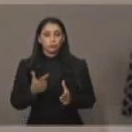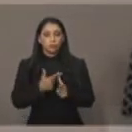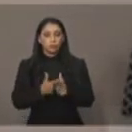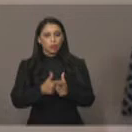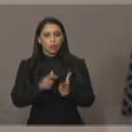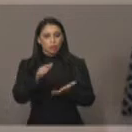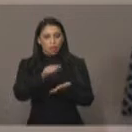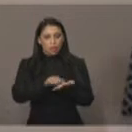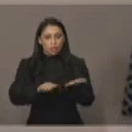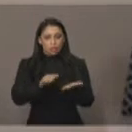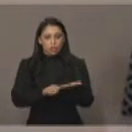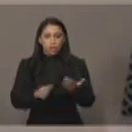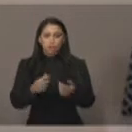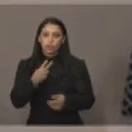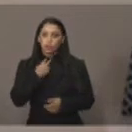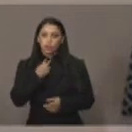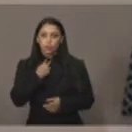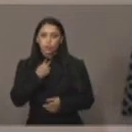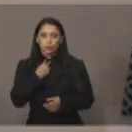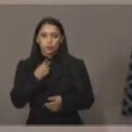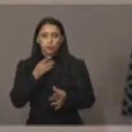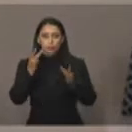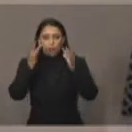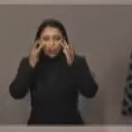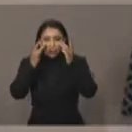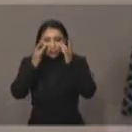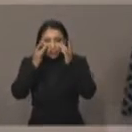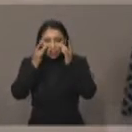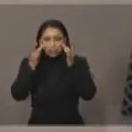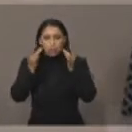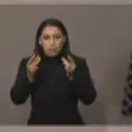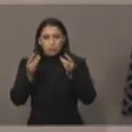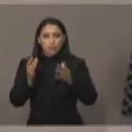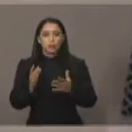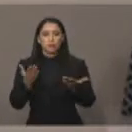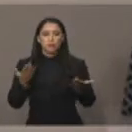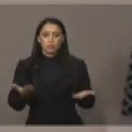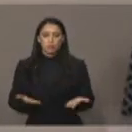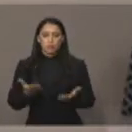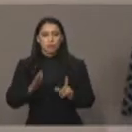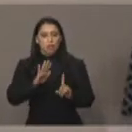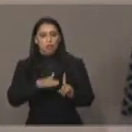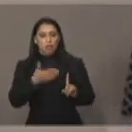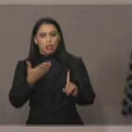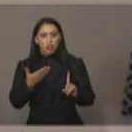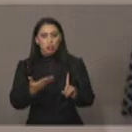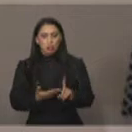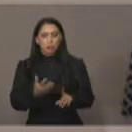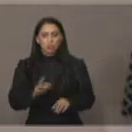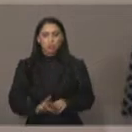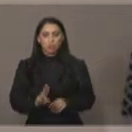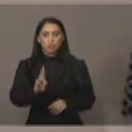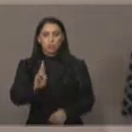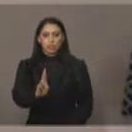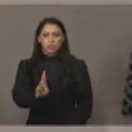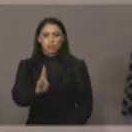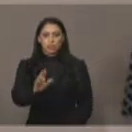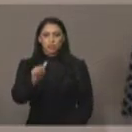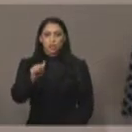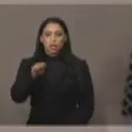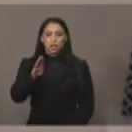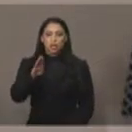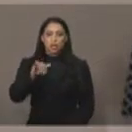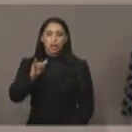não consegui estar presente presencialmente nessa corte, mas eu tenho a honra de estar aqui hoje representando a União dos Profissionais de